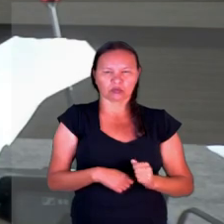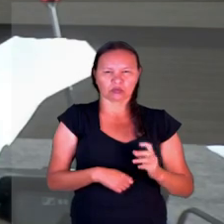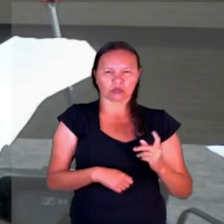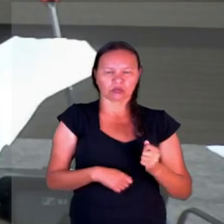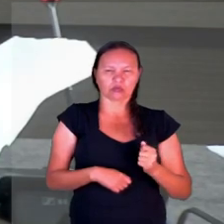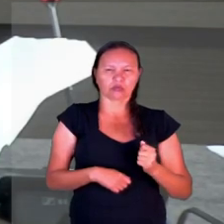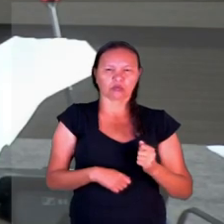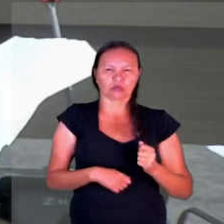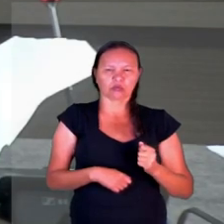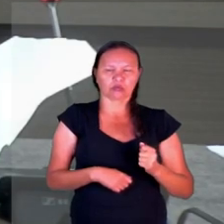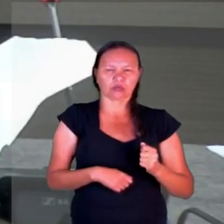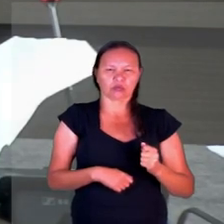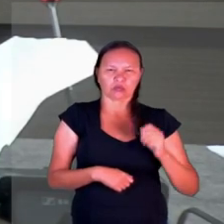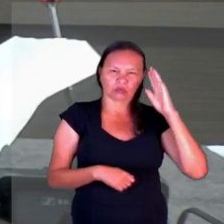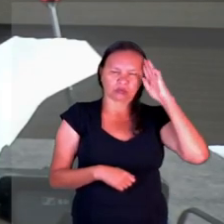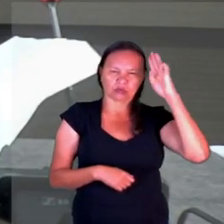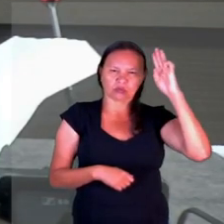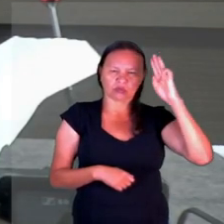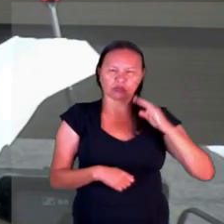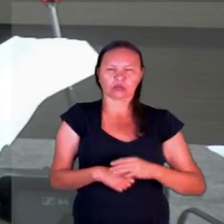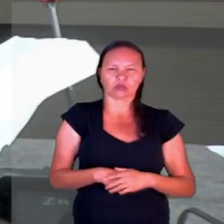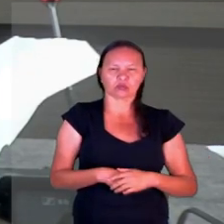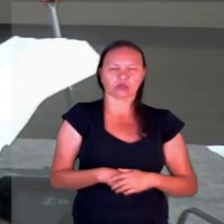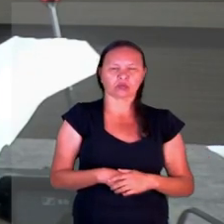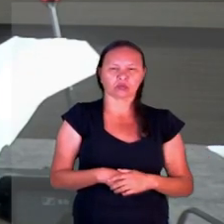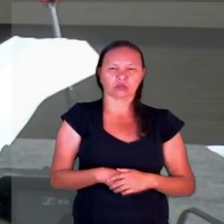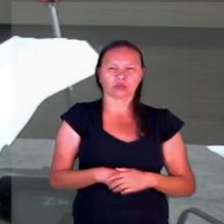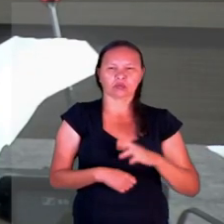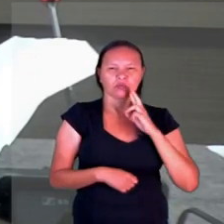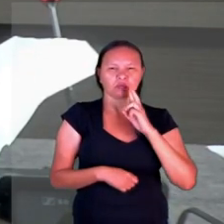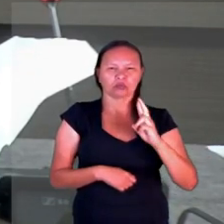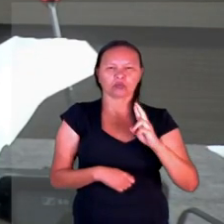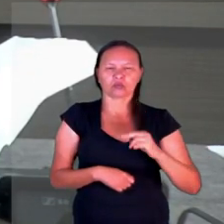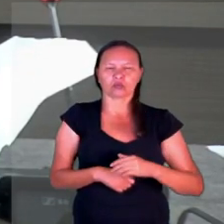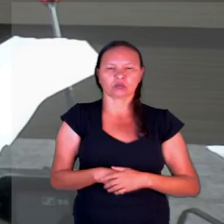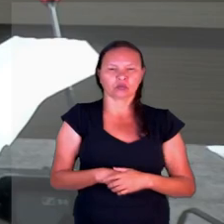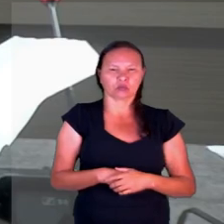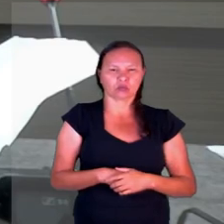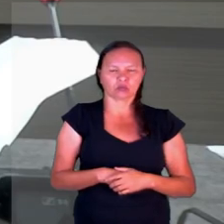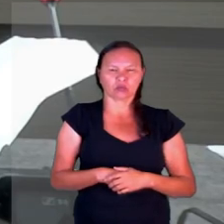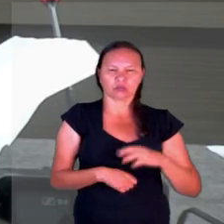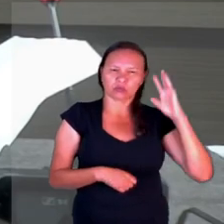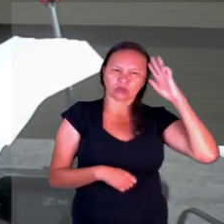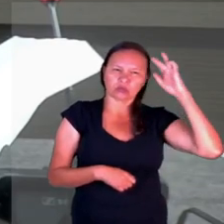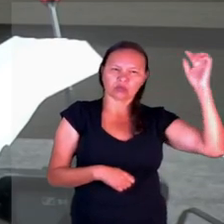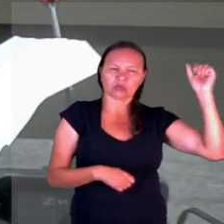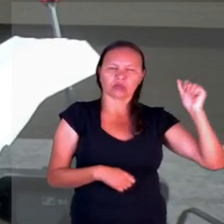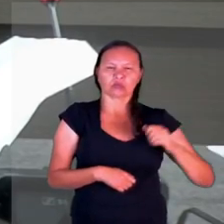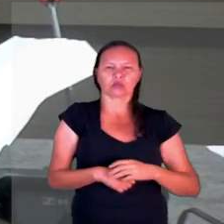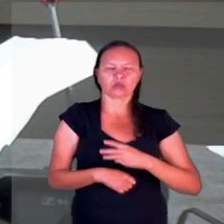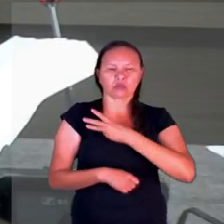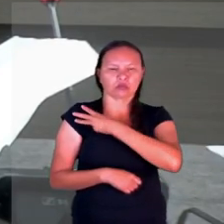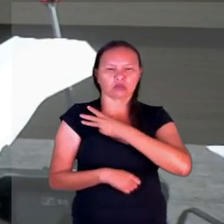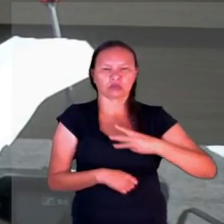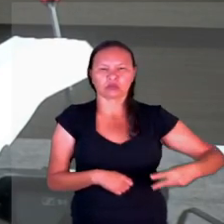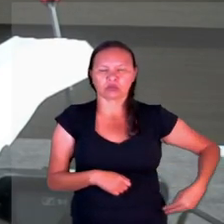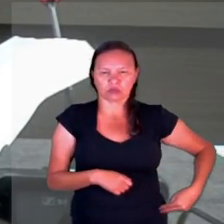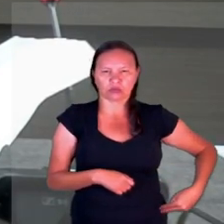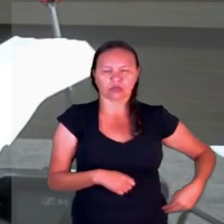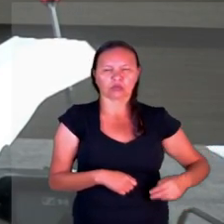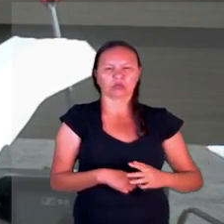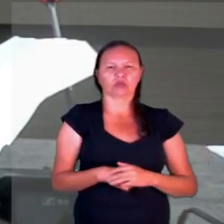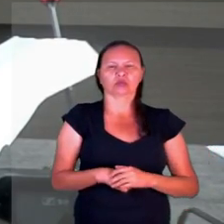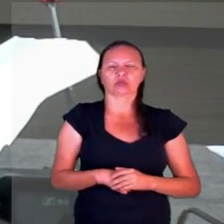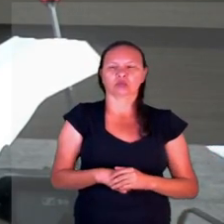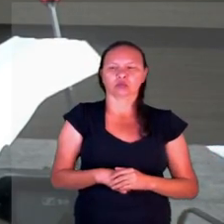Comandante e tenha a certeza que corresponde à sua história que no ministério público é cada dia mais viva